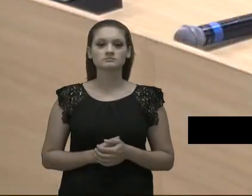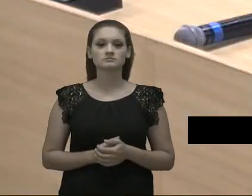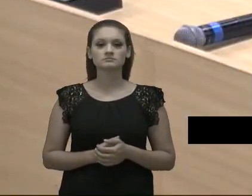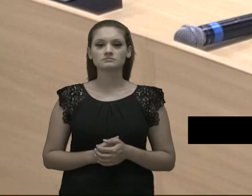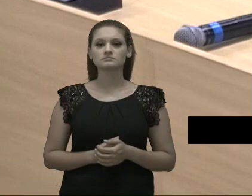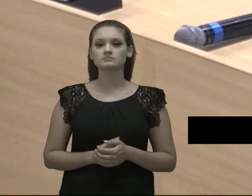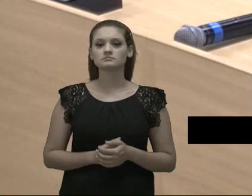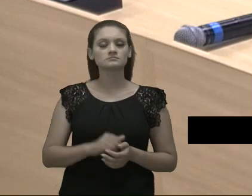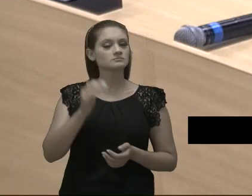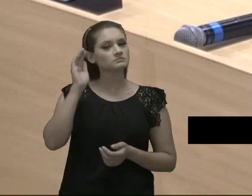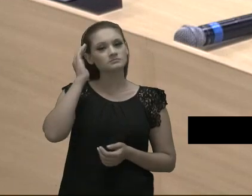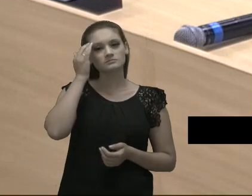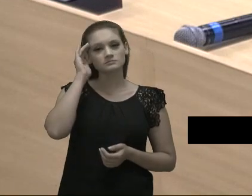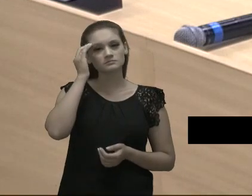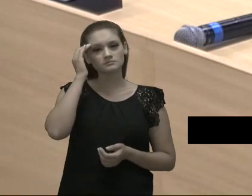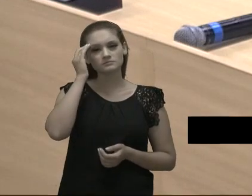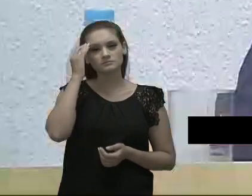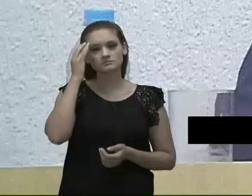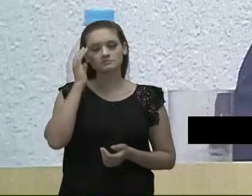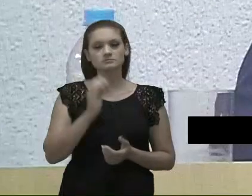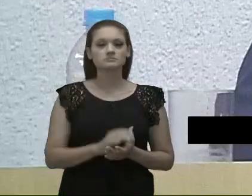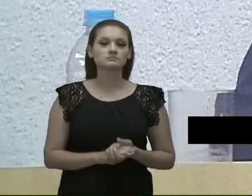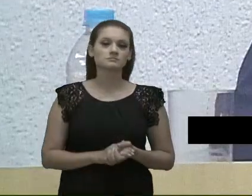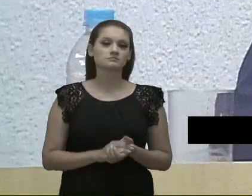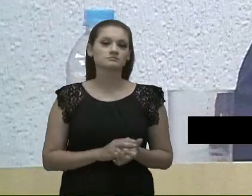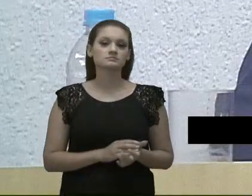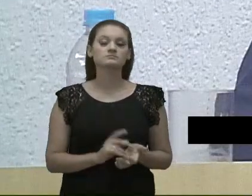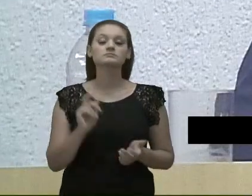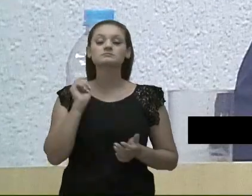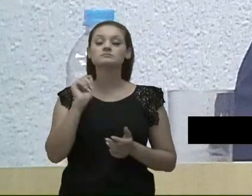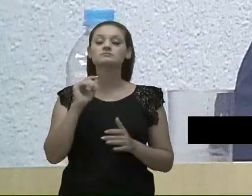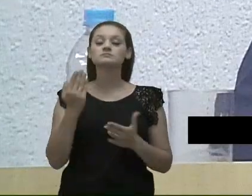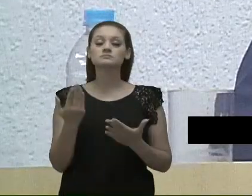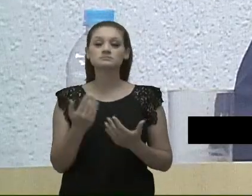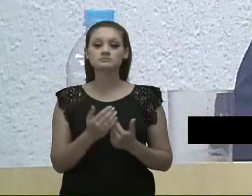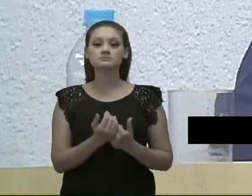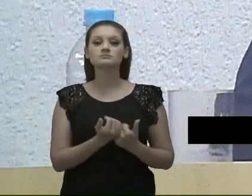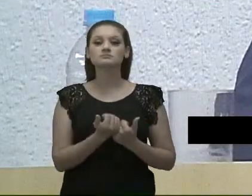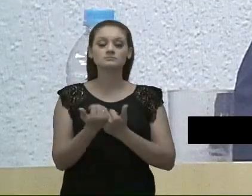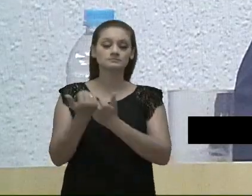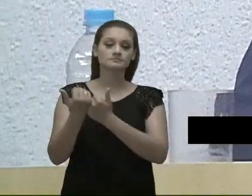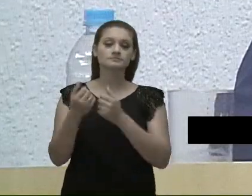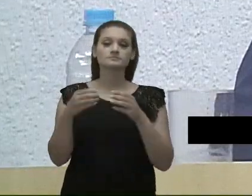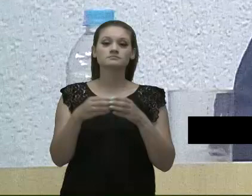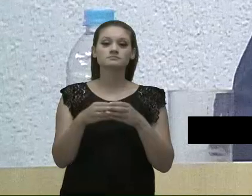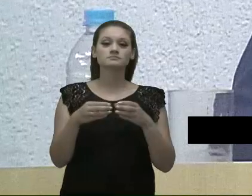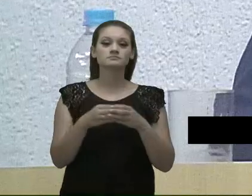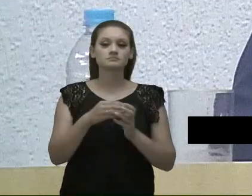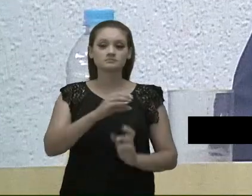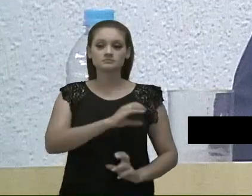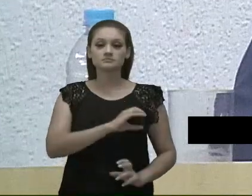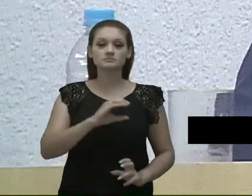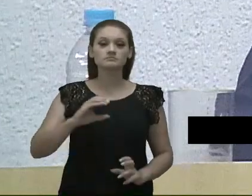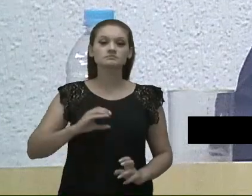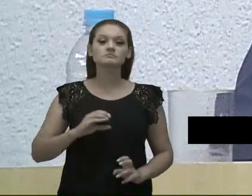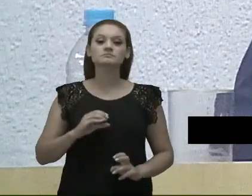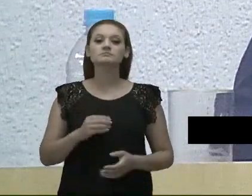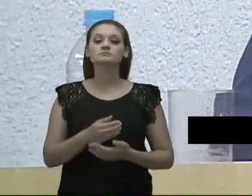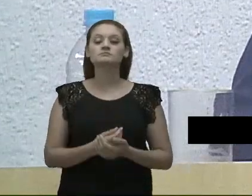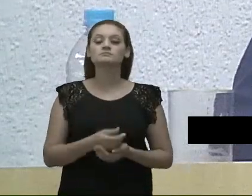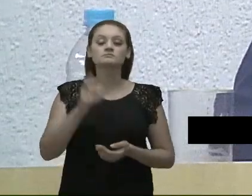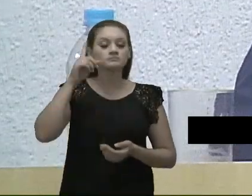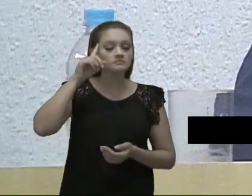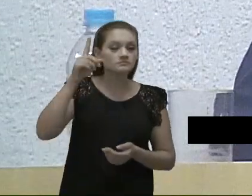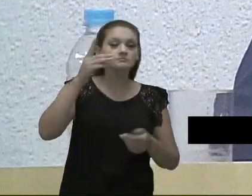Não entendi a pergunta. Quem fez parte da sua equipe de coordenação de aplicação da prova? Quem